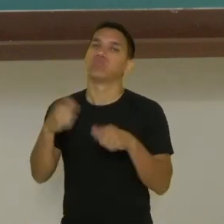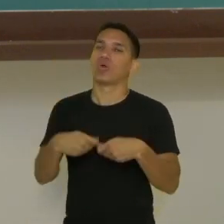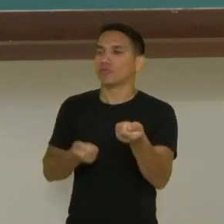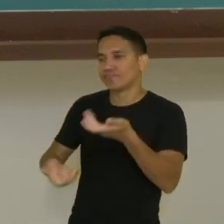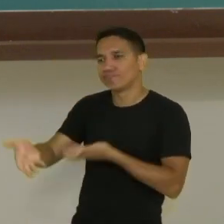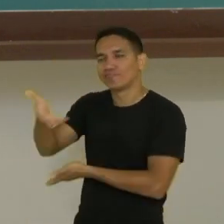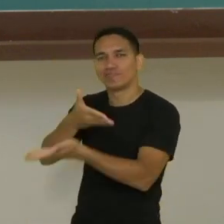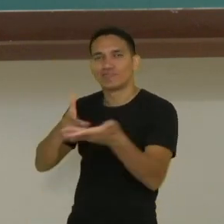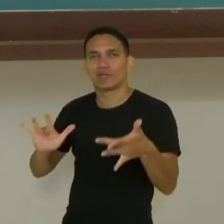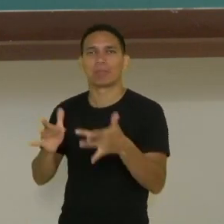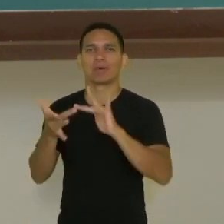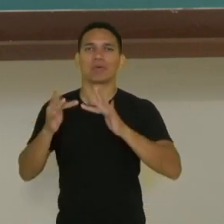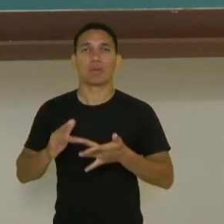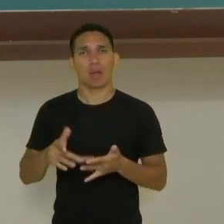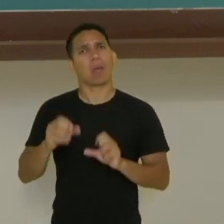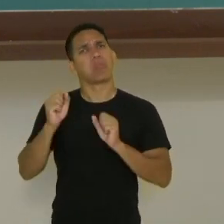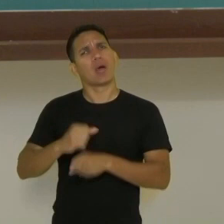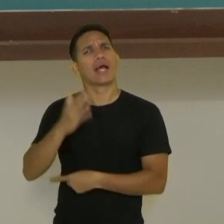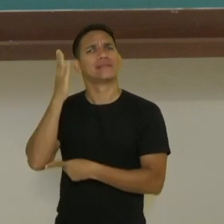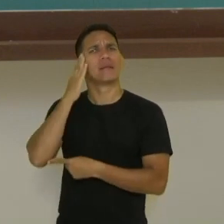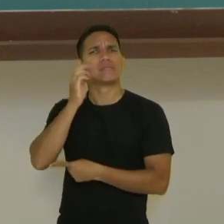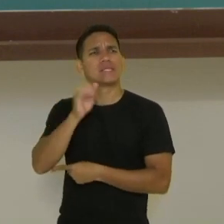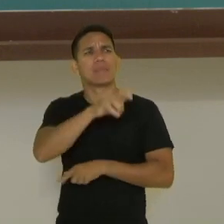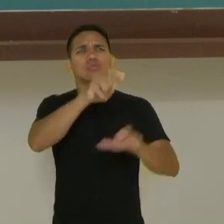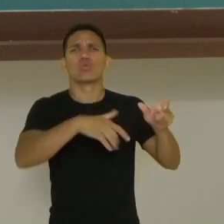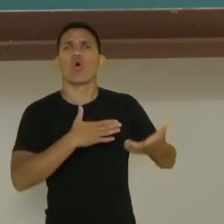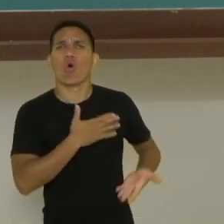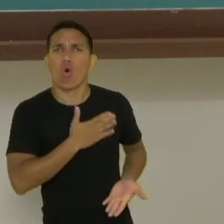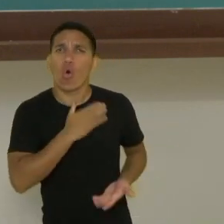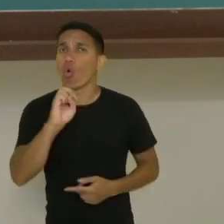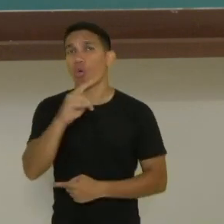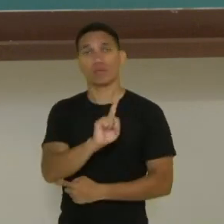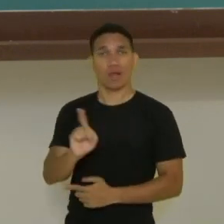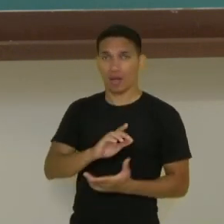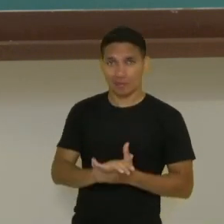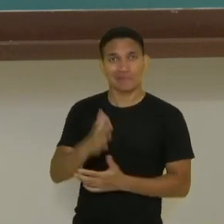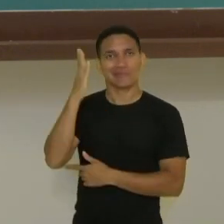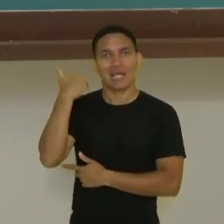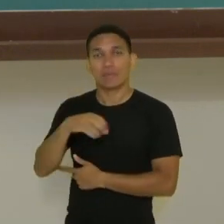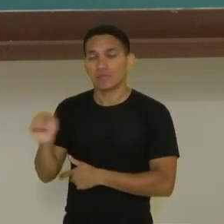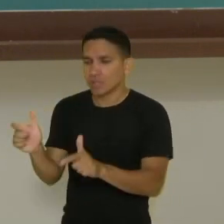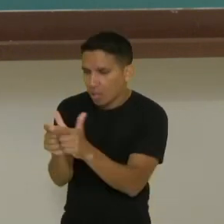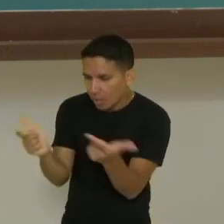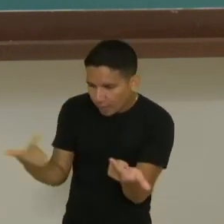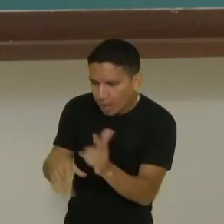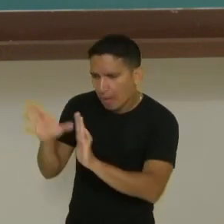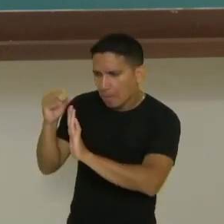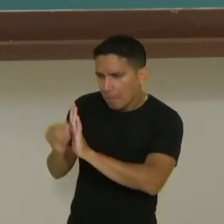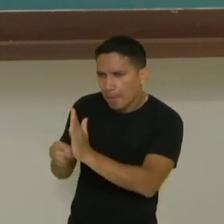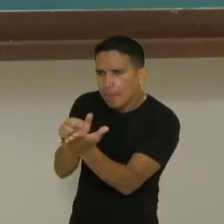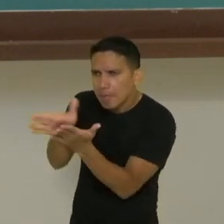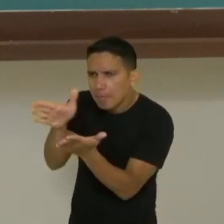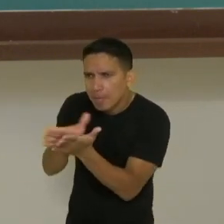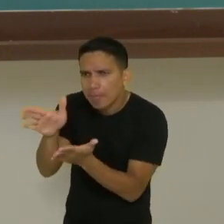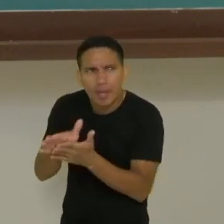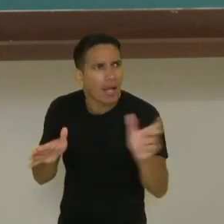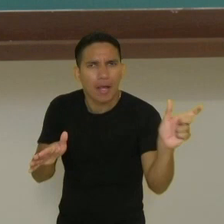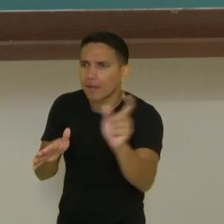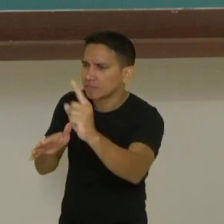do leitor, saber se as pessoas estão gostando ou não, saber se aquele conteúdo que ele está publicando está